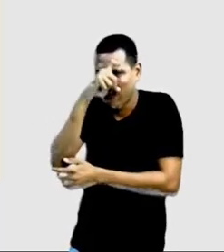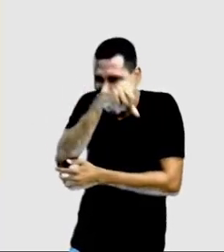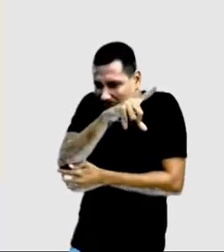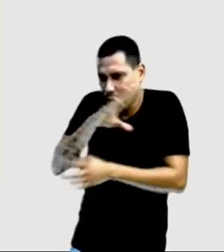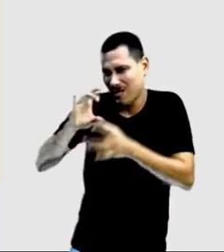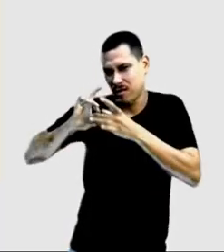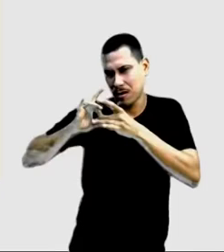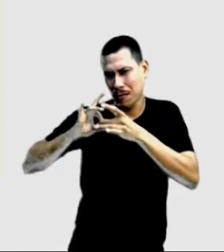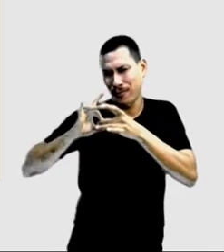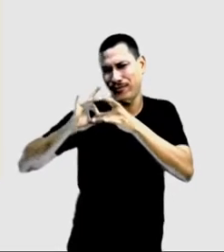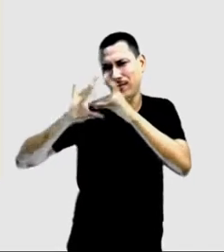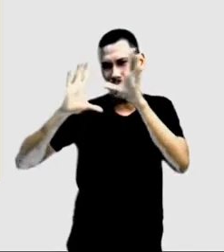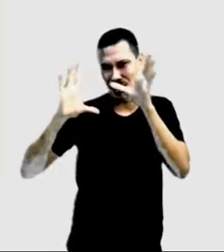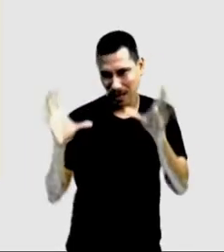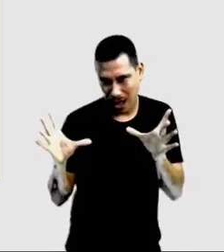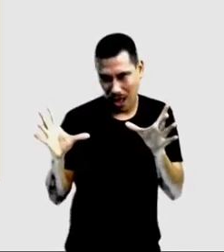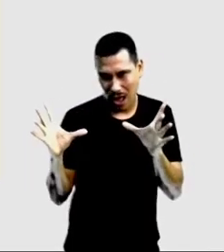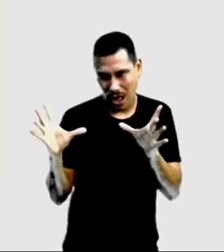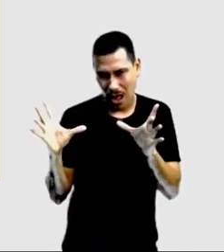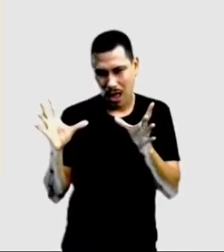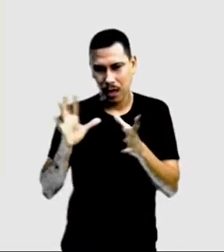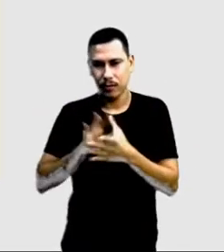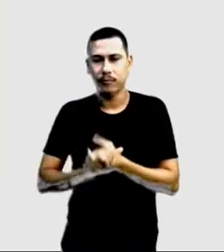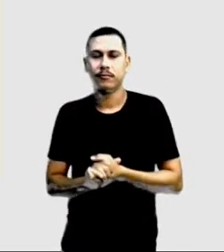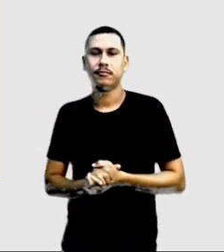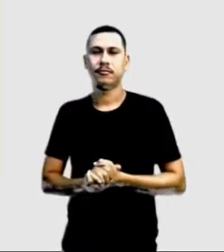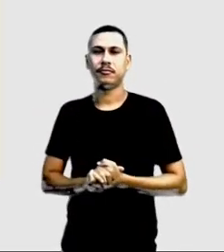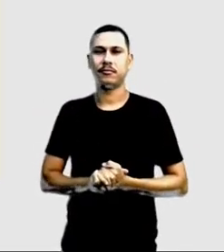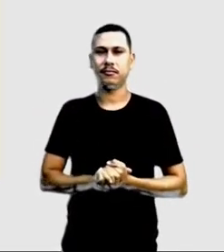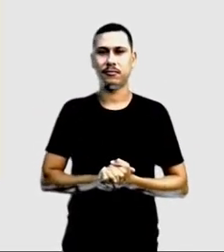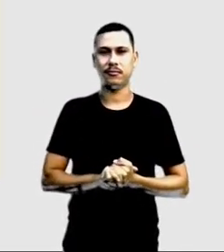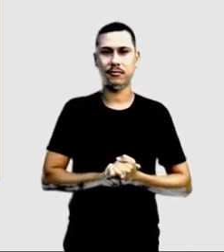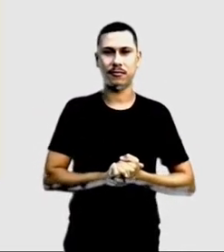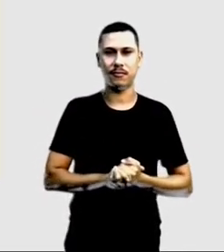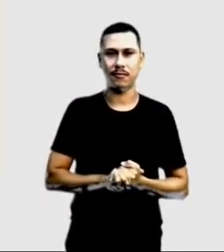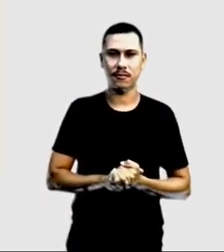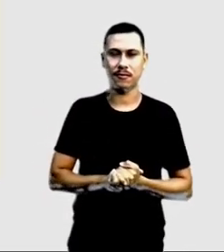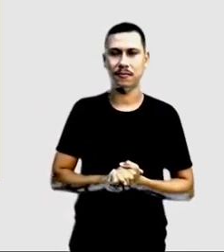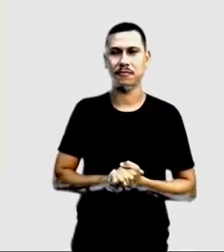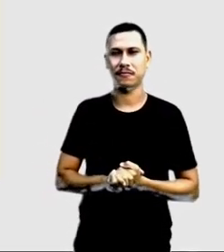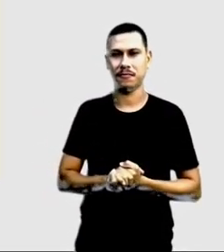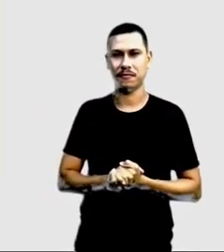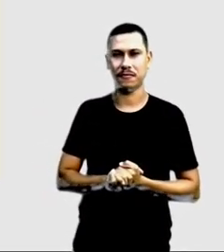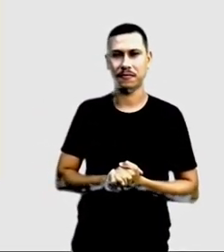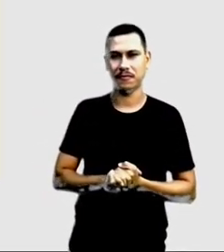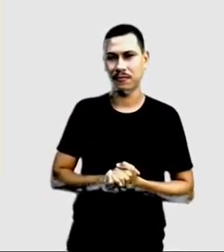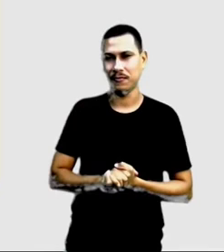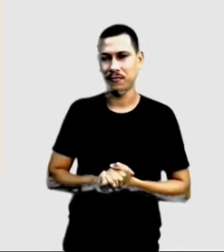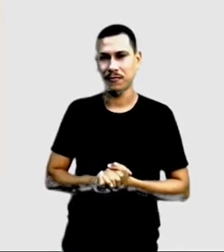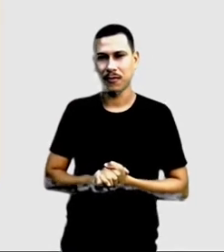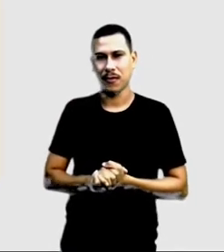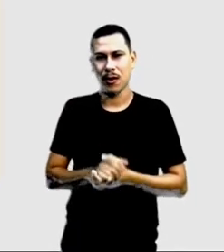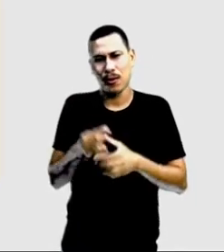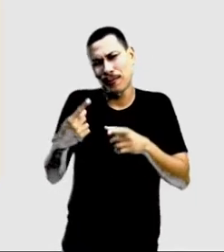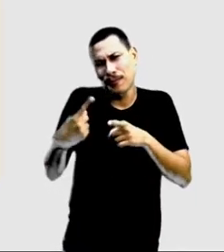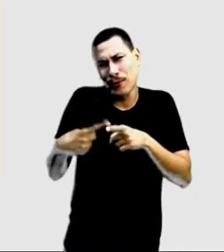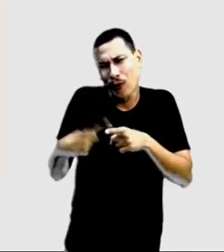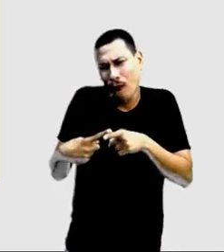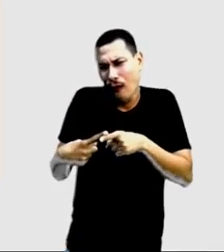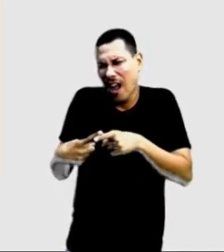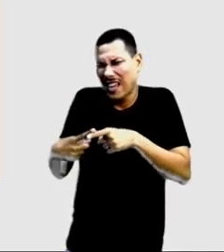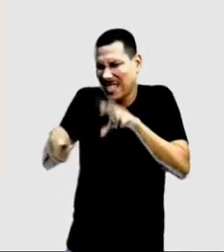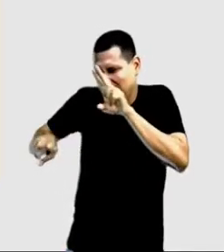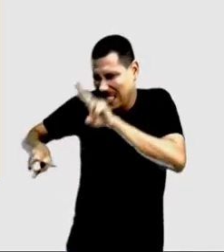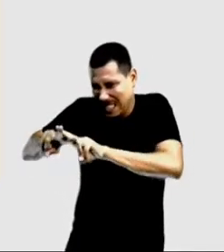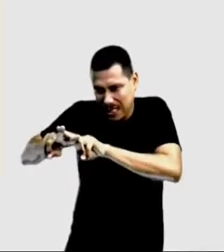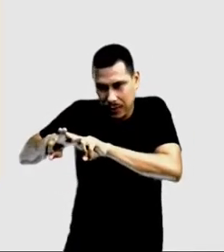indefeso e refém do fatídico destino que certamente o